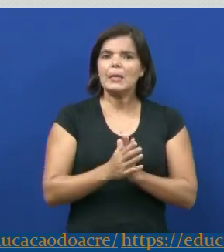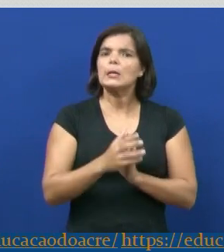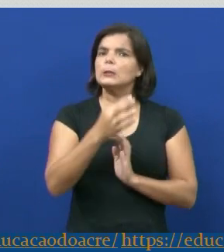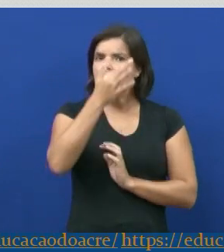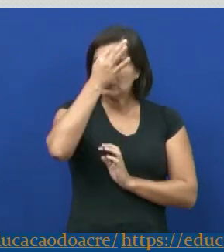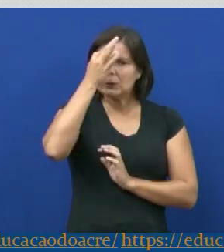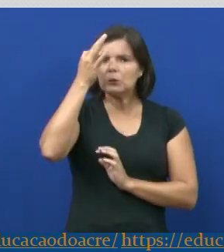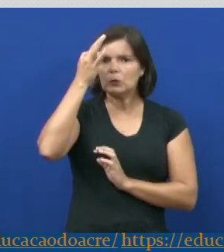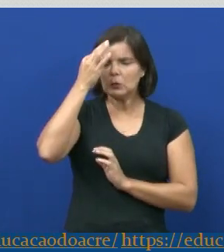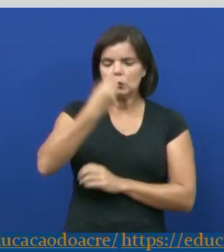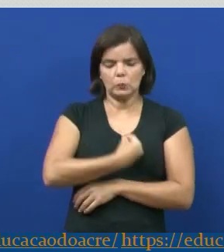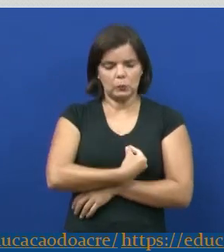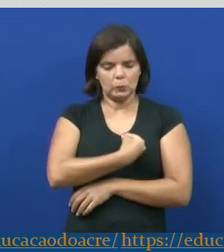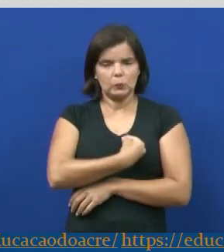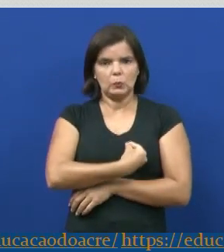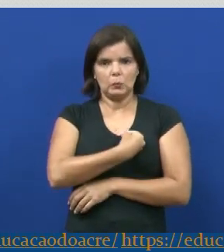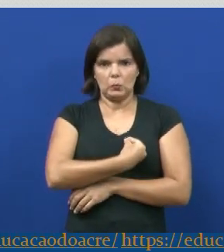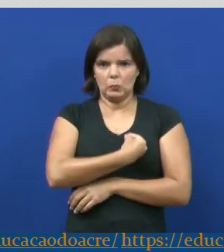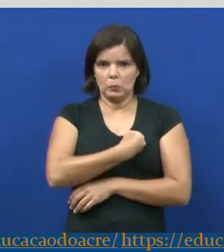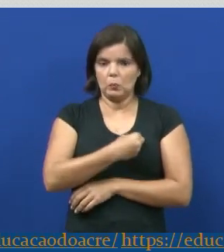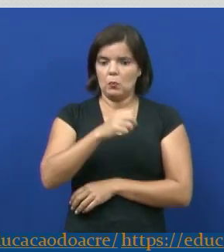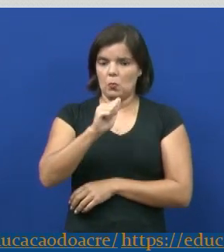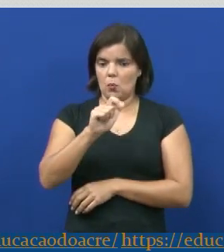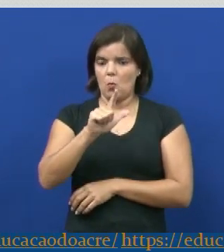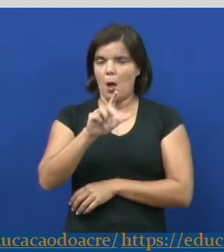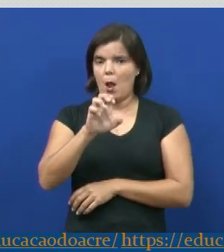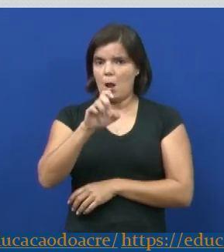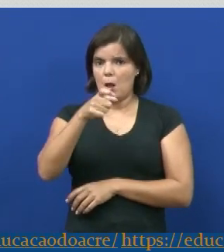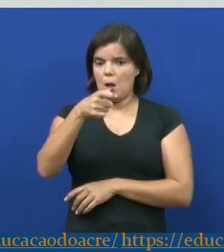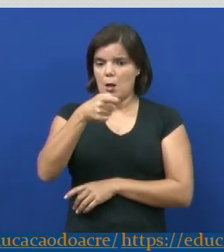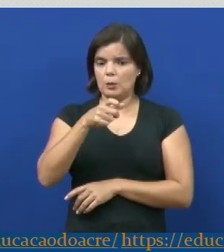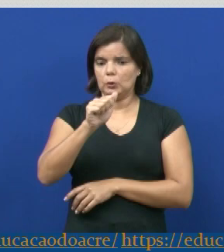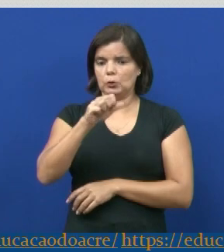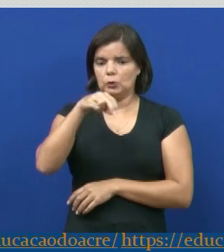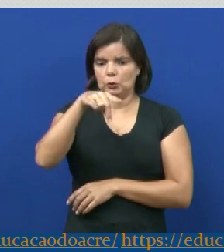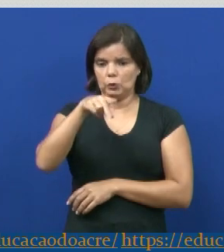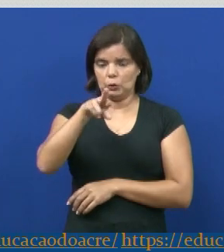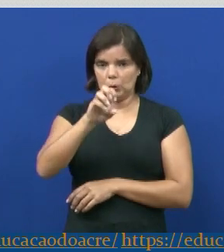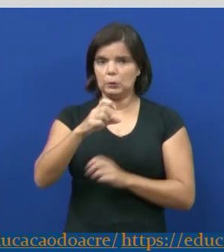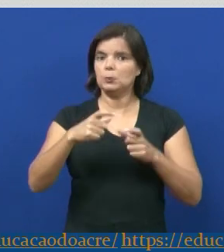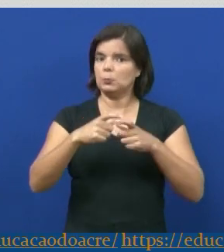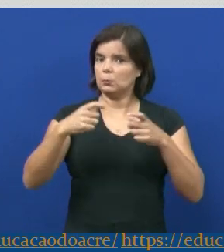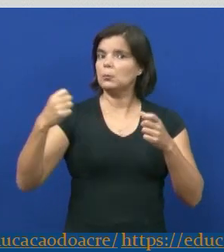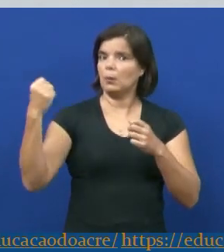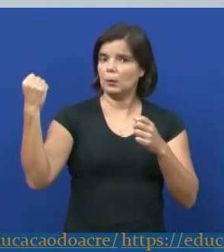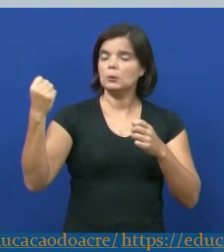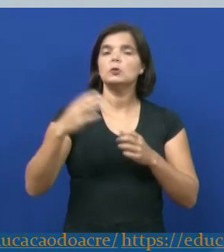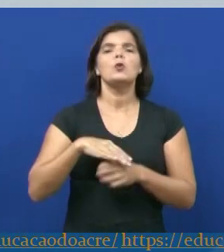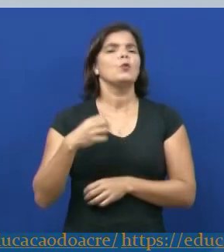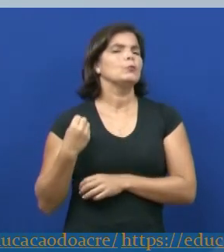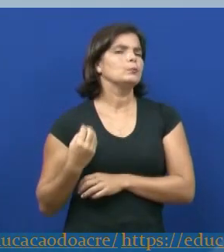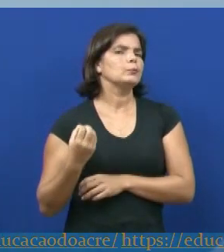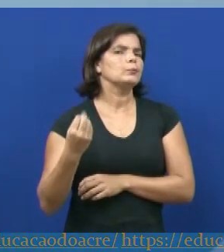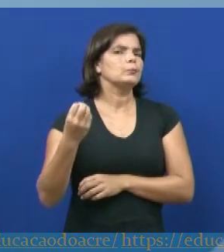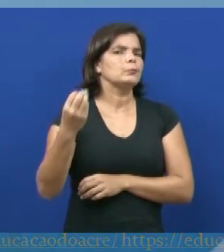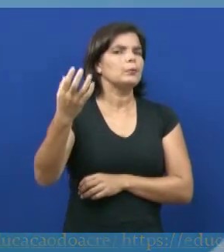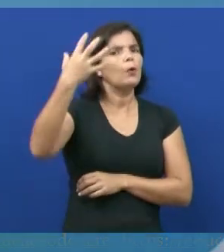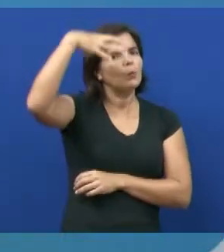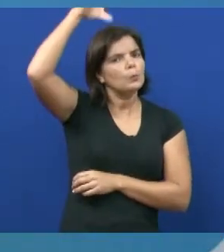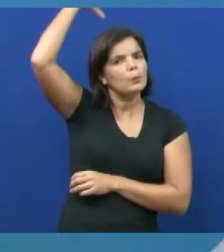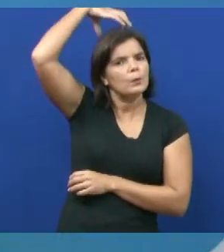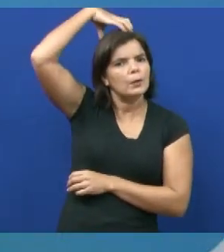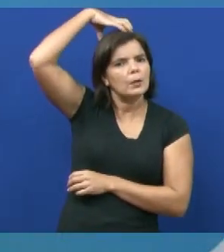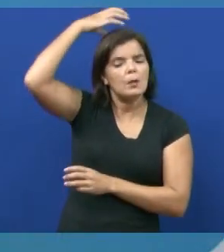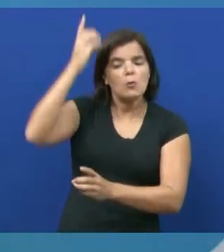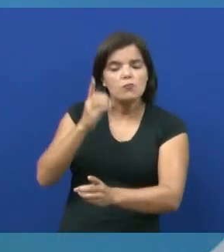Esse filósofo, ele conviveu com Alexandre o Grande e ele fez muitas viagens com esse imperador. E o que